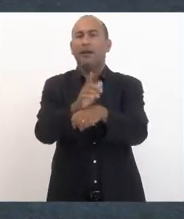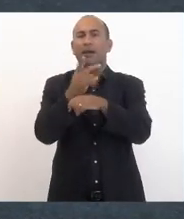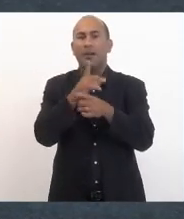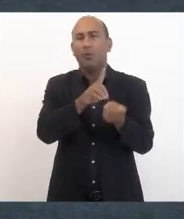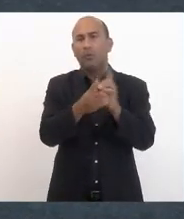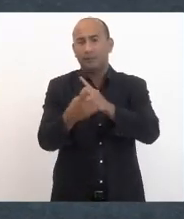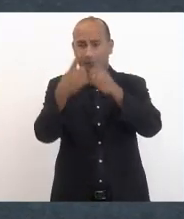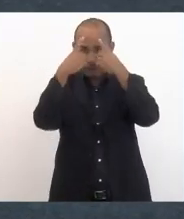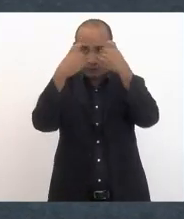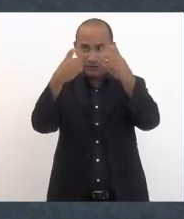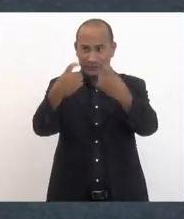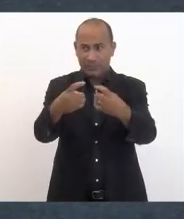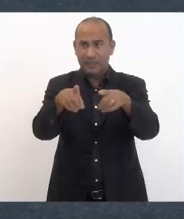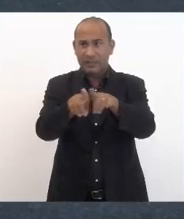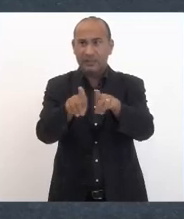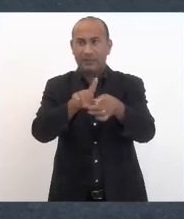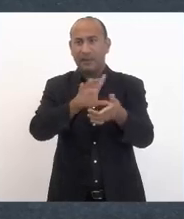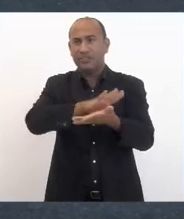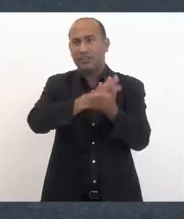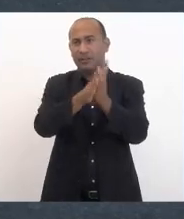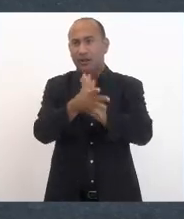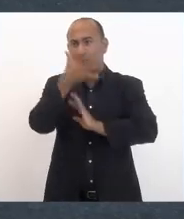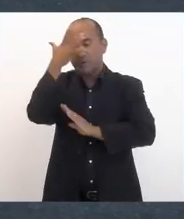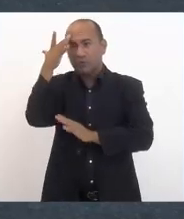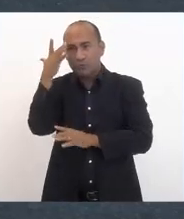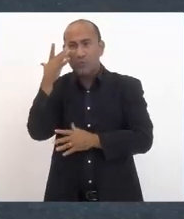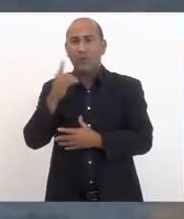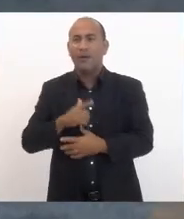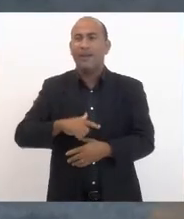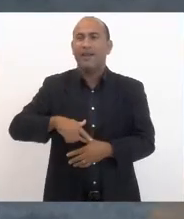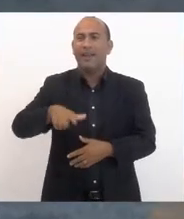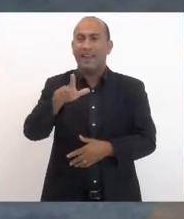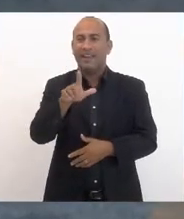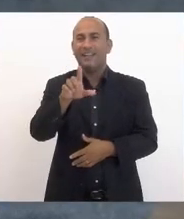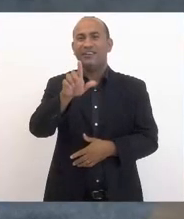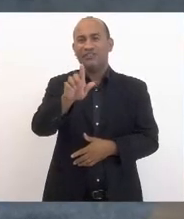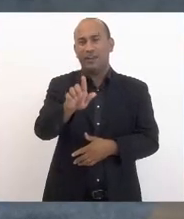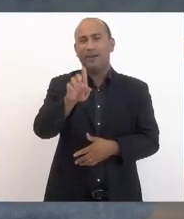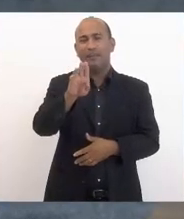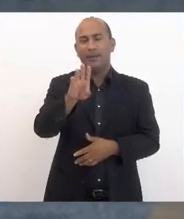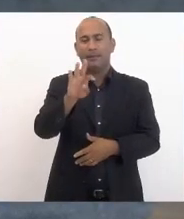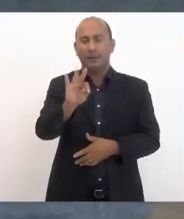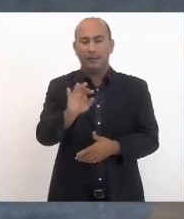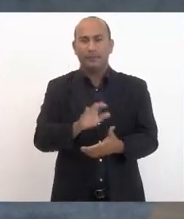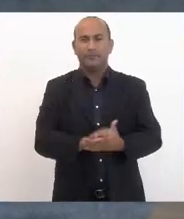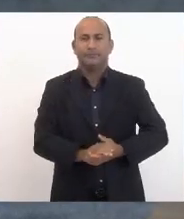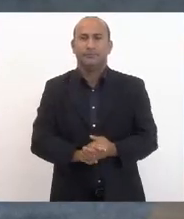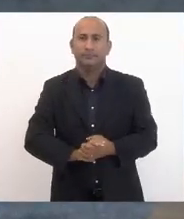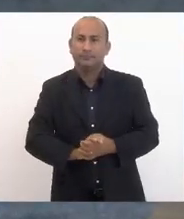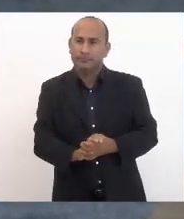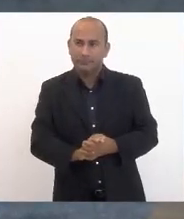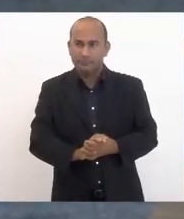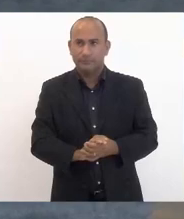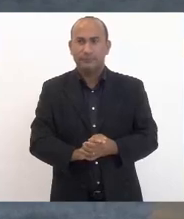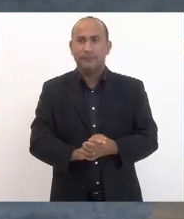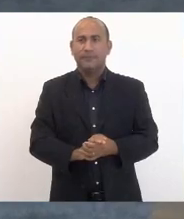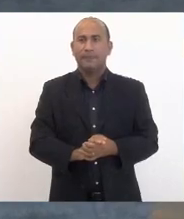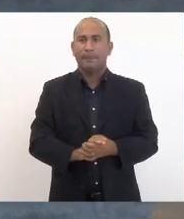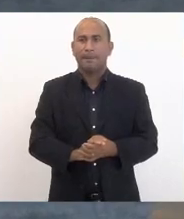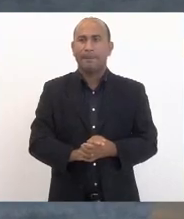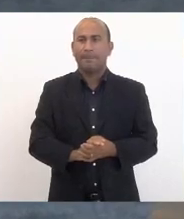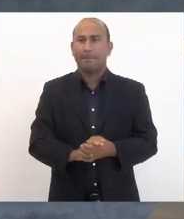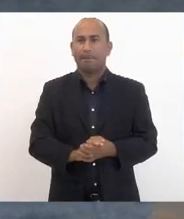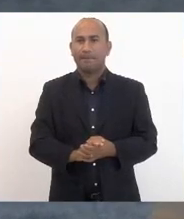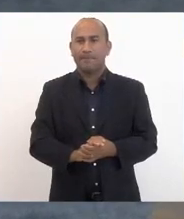Violência e à Discriminação a Lésbicas, Gays, Travestis, Transsexuais, Intersexuais,